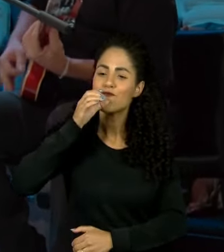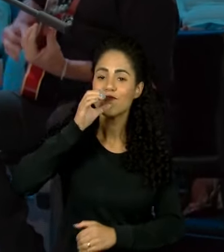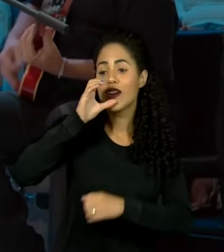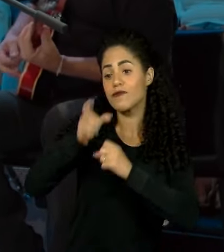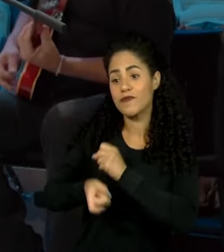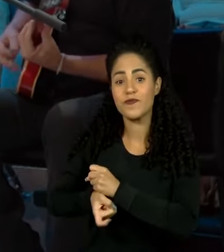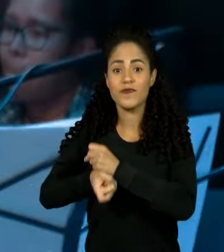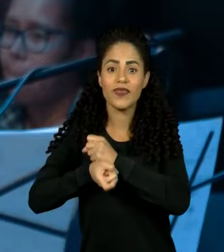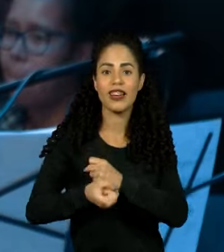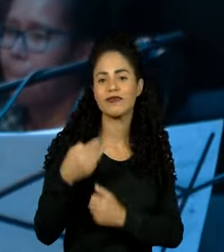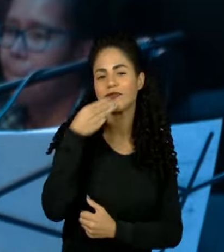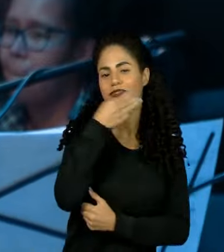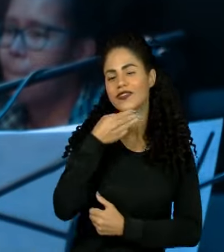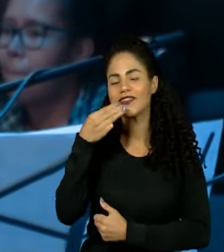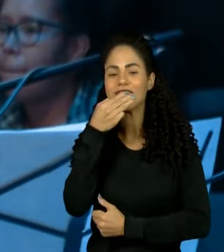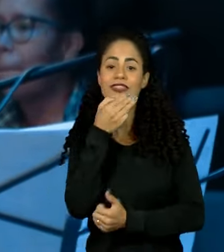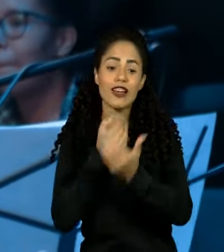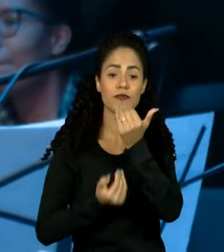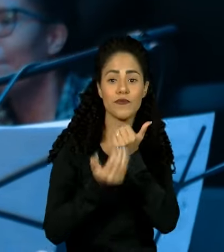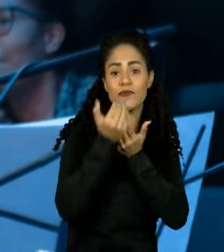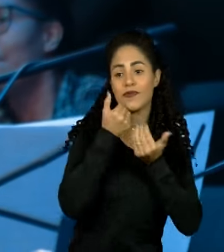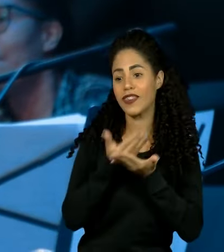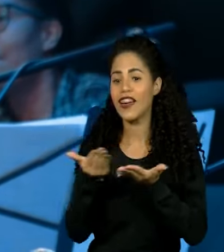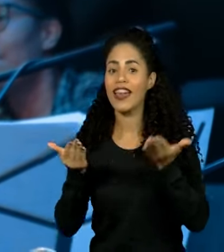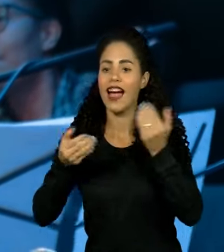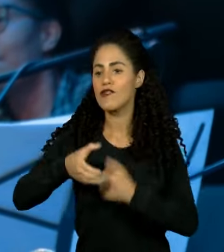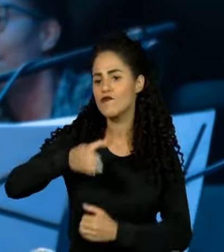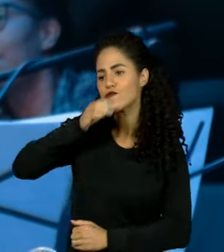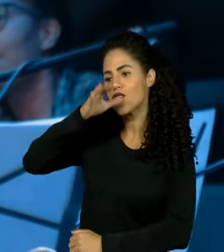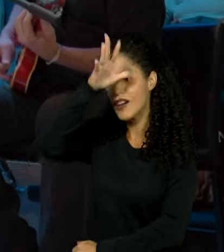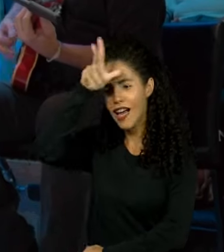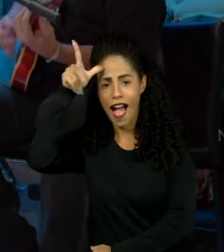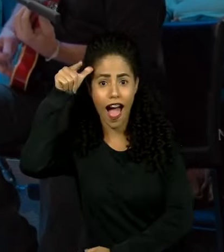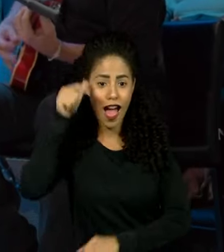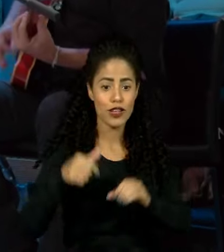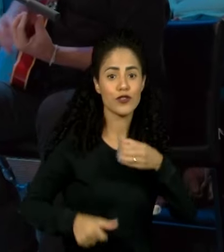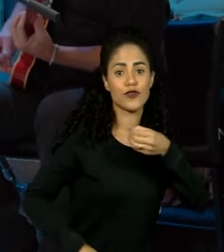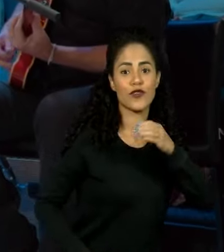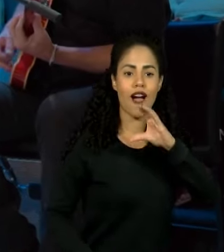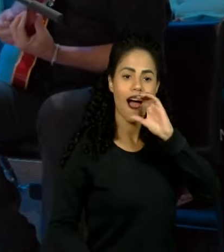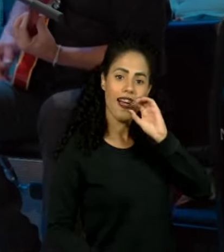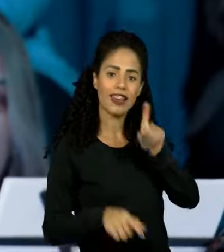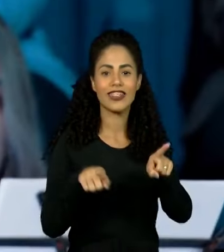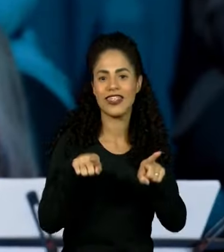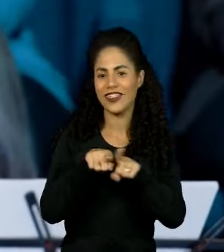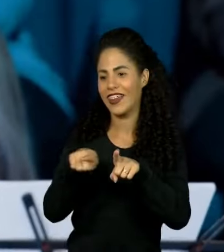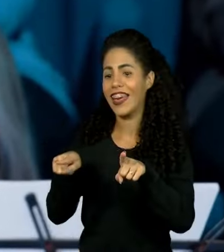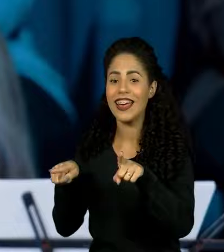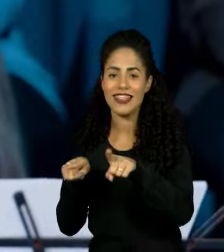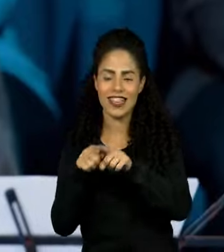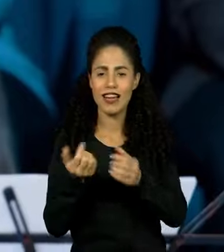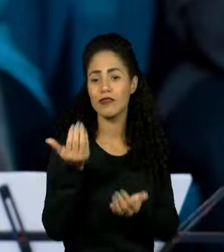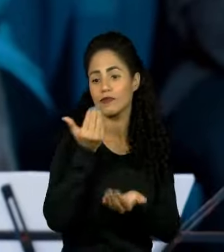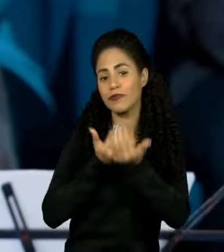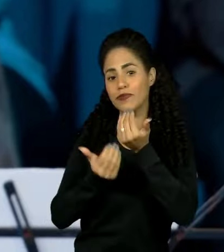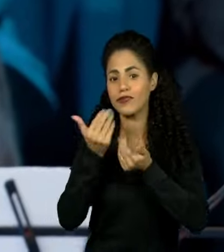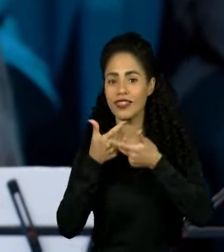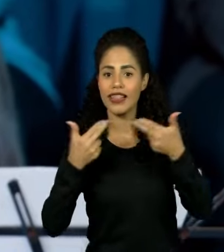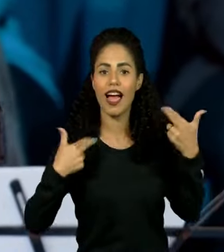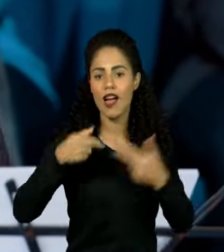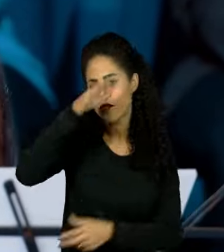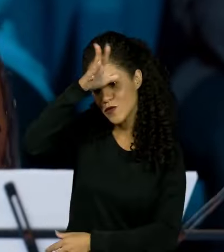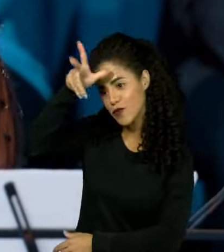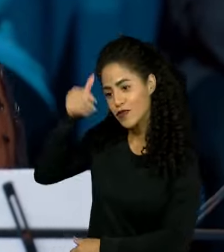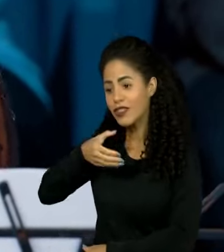caju babada para a sobremesa Tom guaraná suco de caju babada para a sobremesa Tom